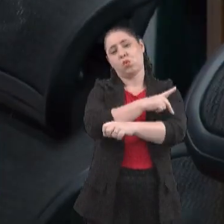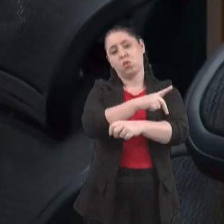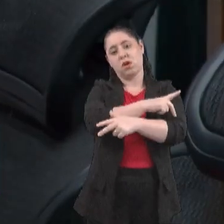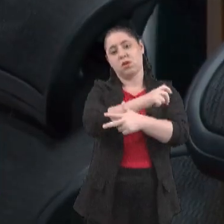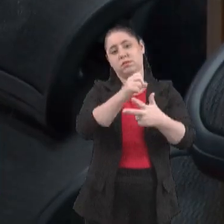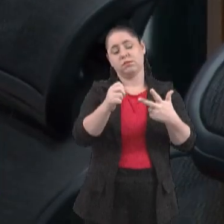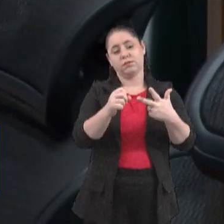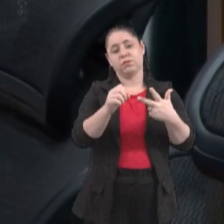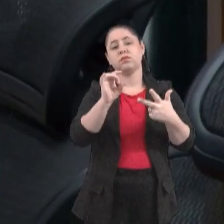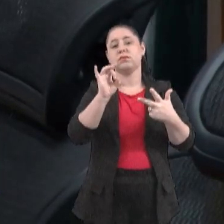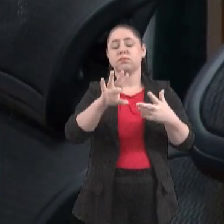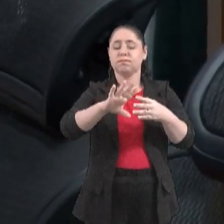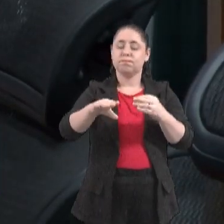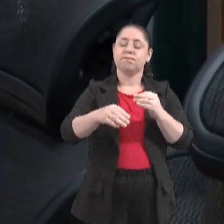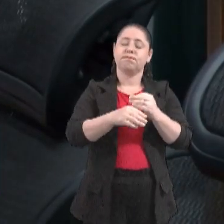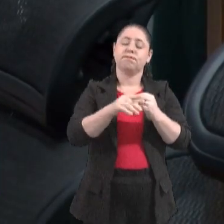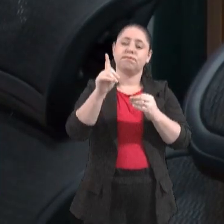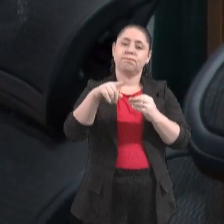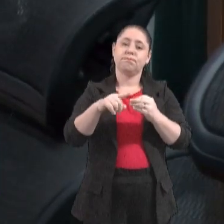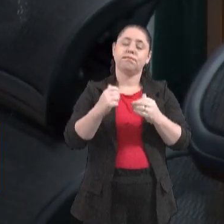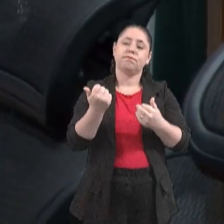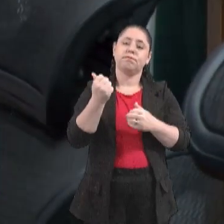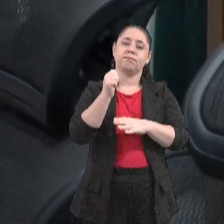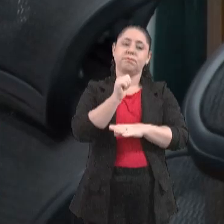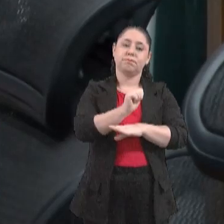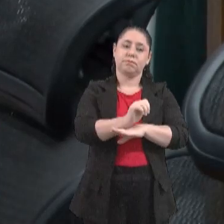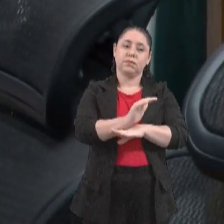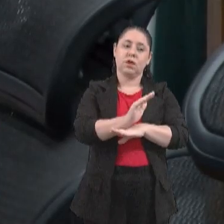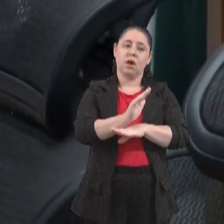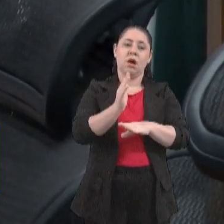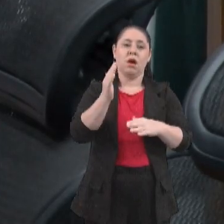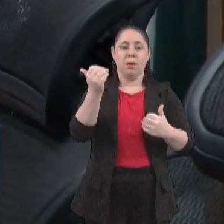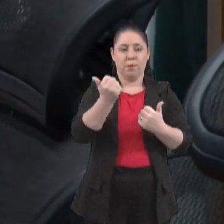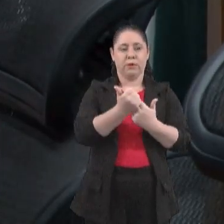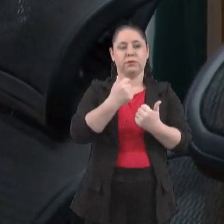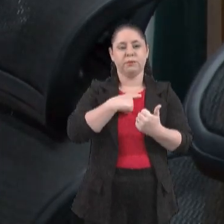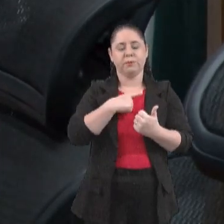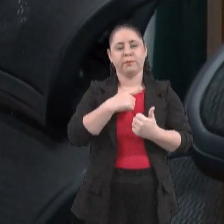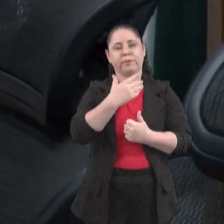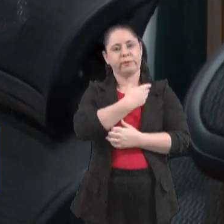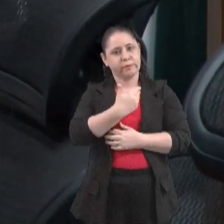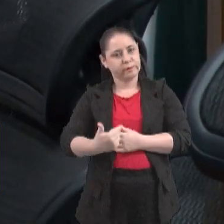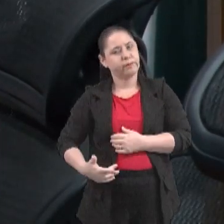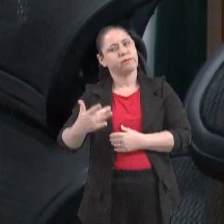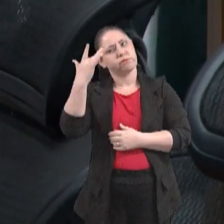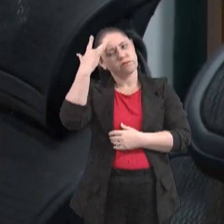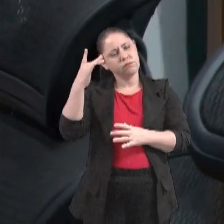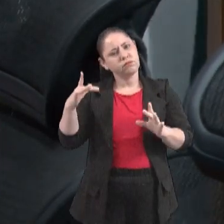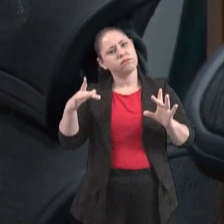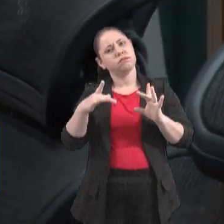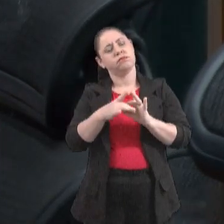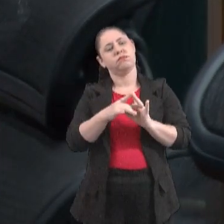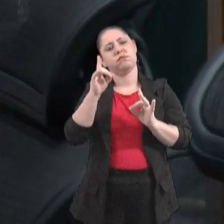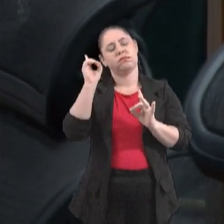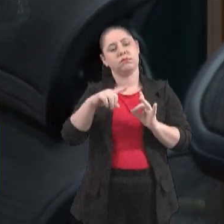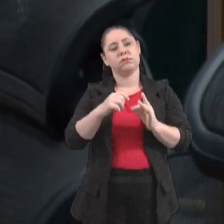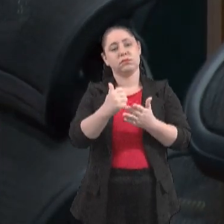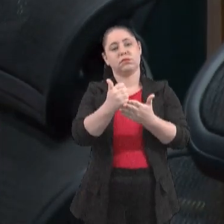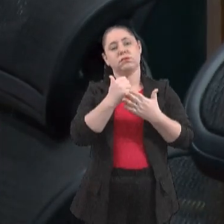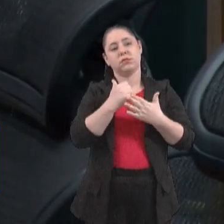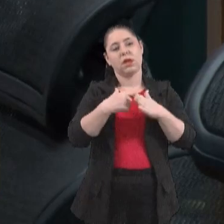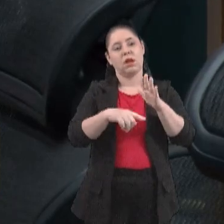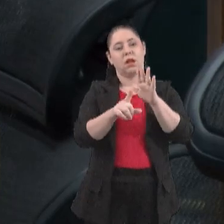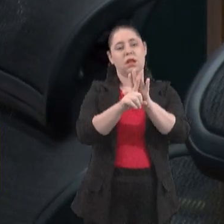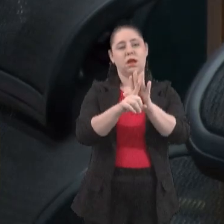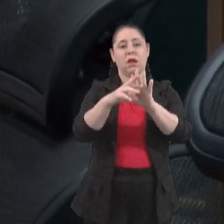preservação. Então, apenas me somar e, realmente, eu acho que o nosso governo tem que pensar junto para trazer essa